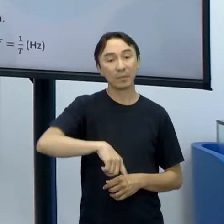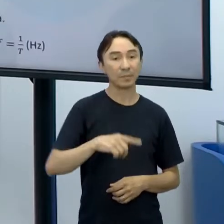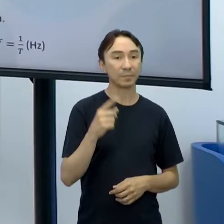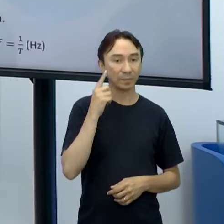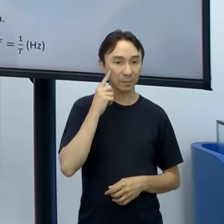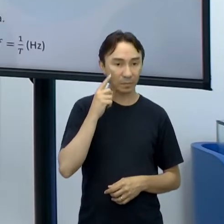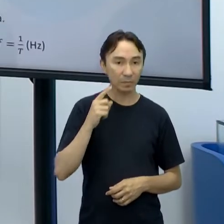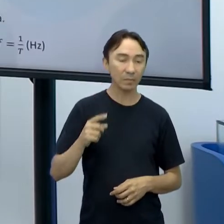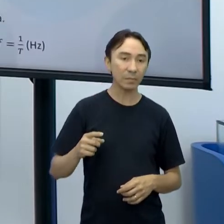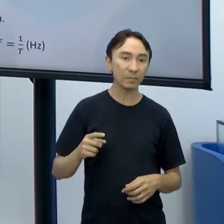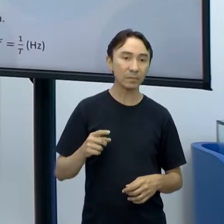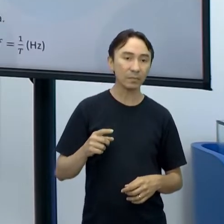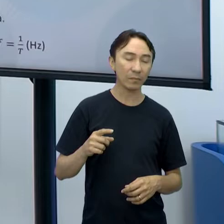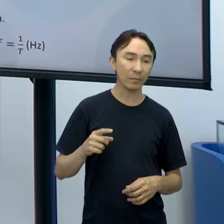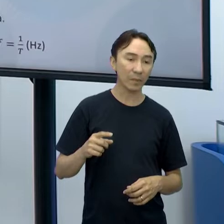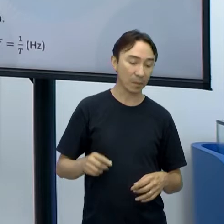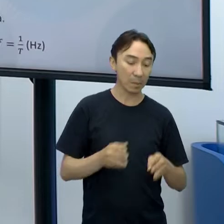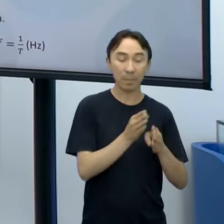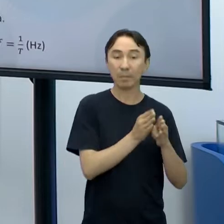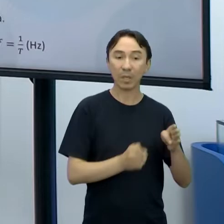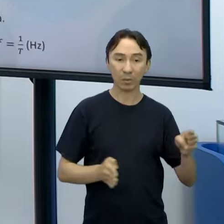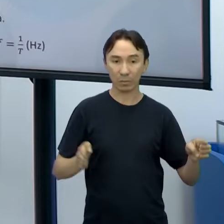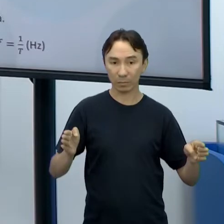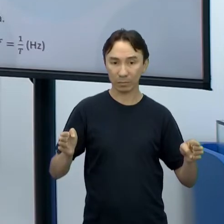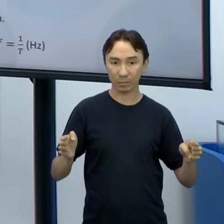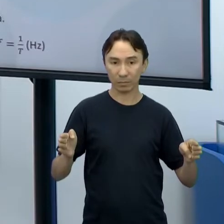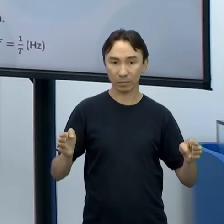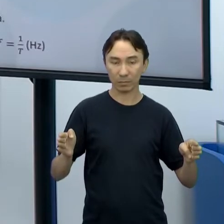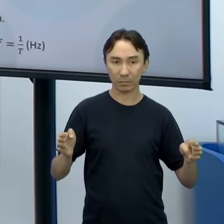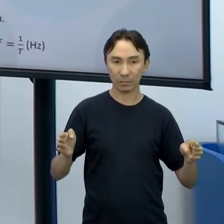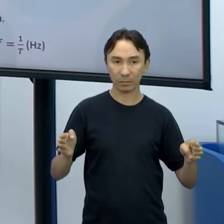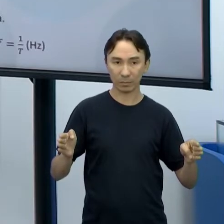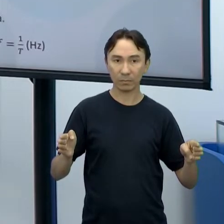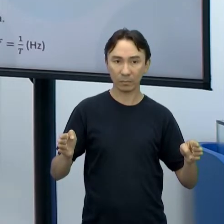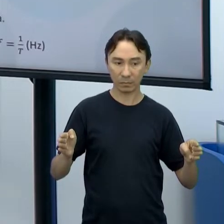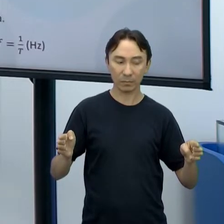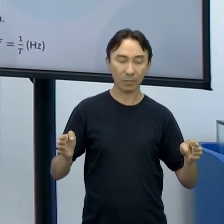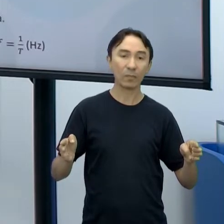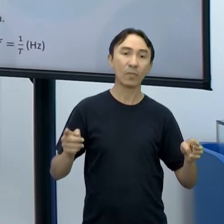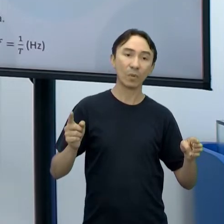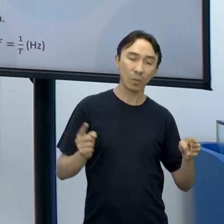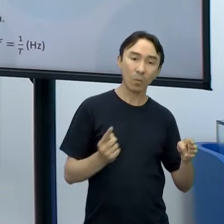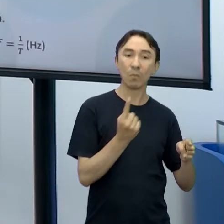período. Soltei aqui. Ó, chegou aqui uma oscilação.